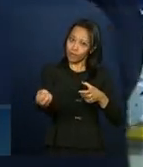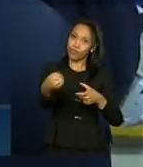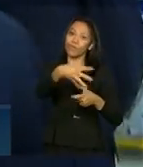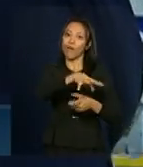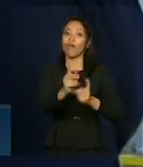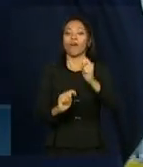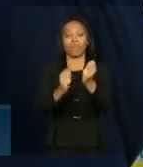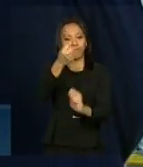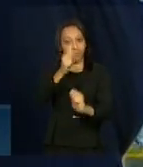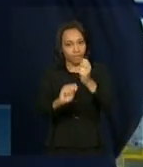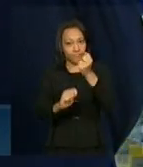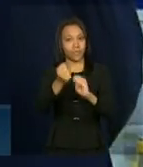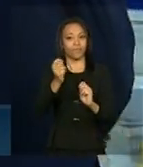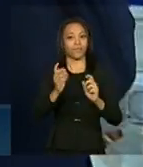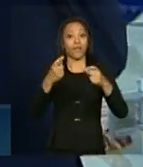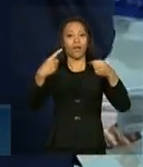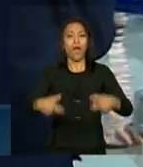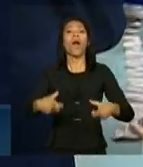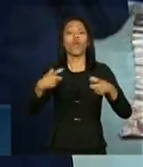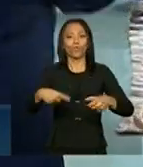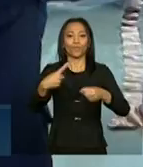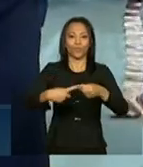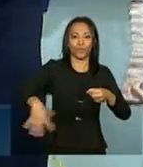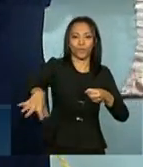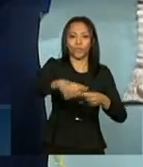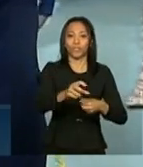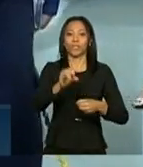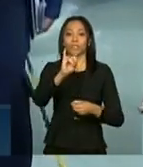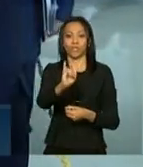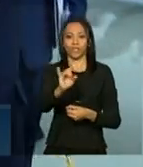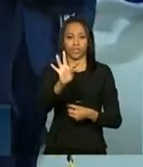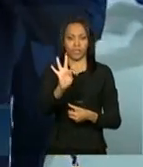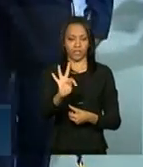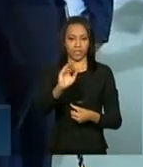unidade instalada em Itajubá, Minas Gerais.